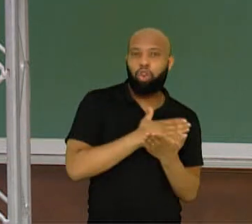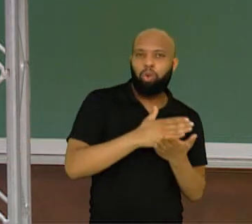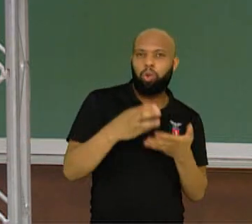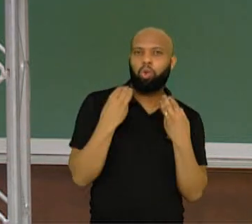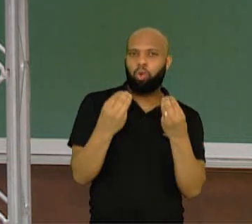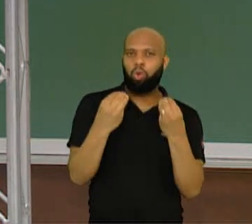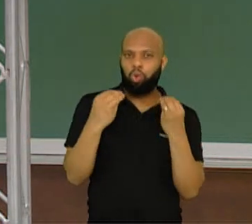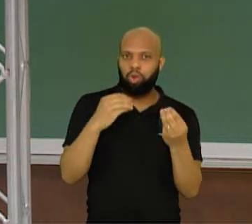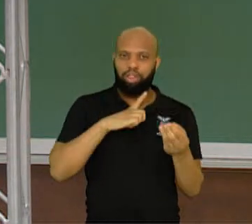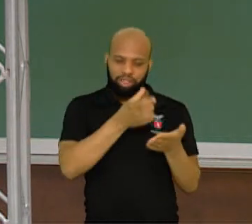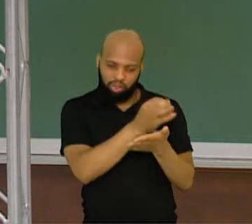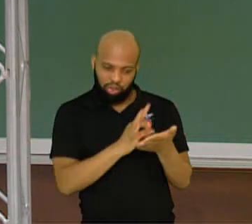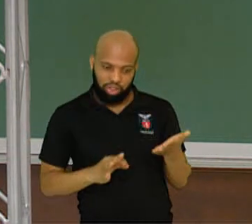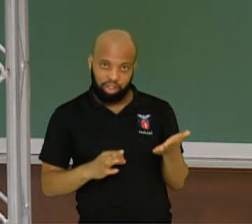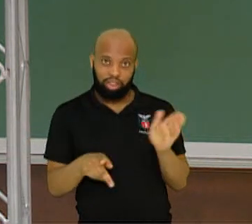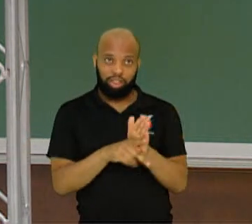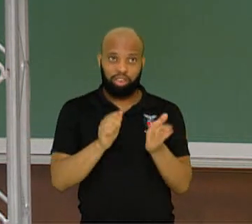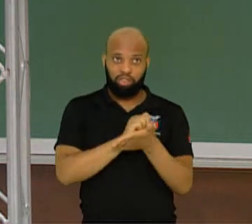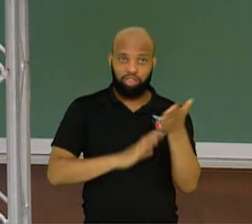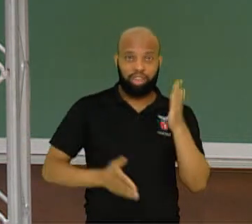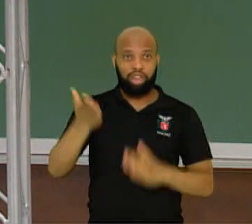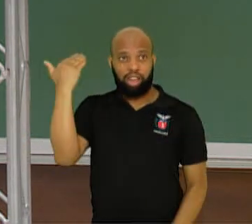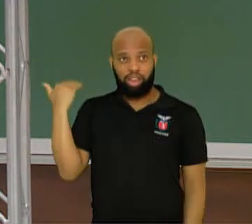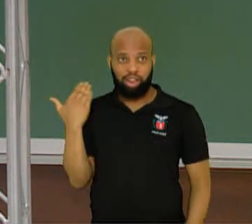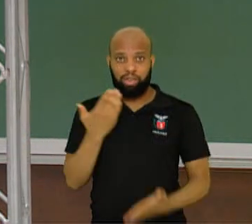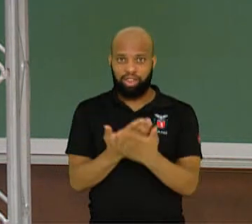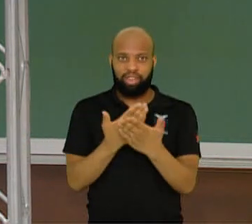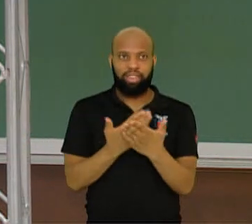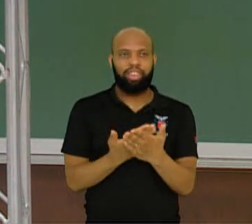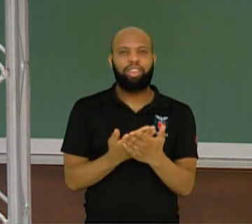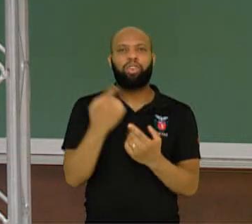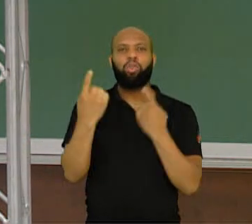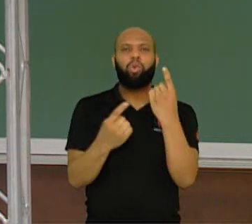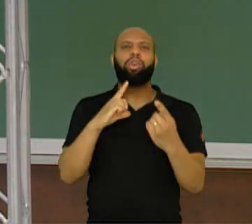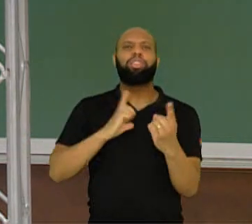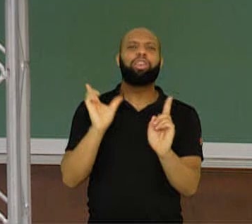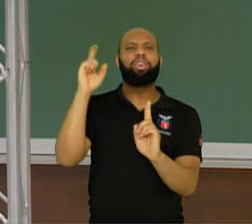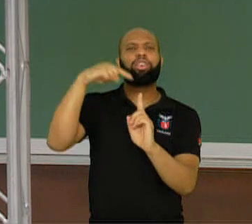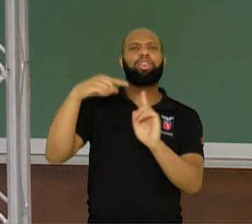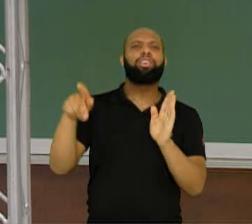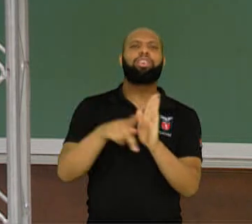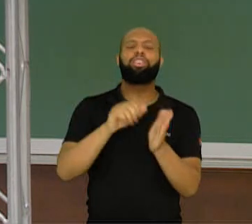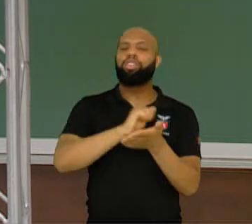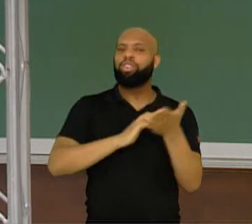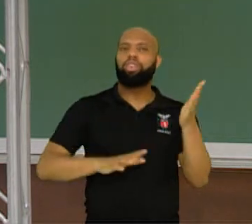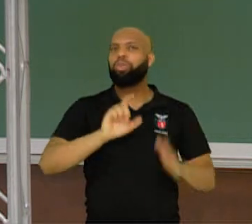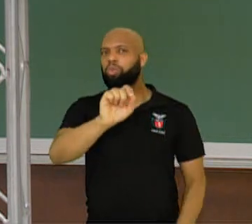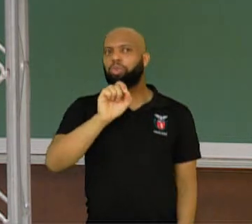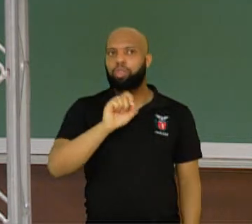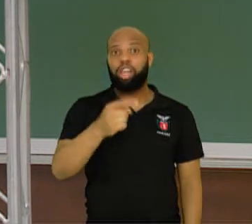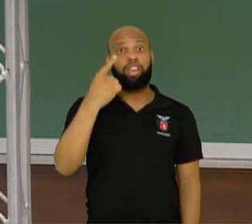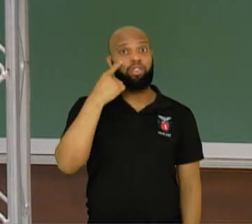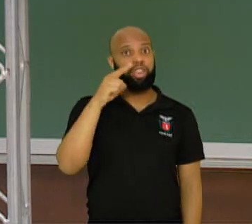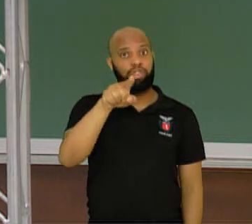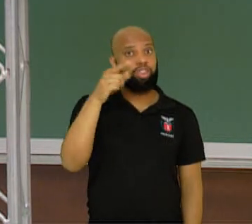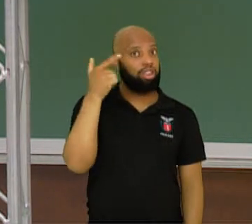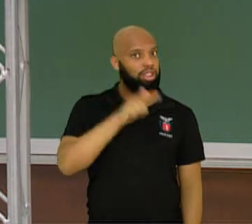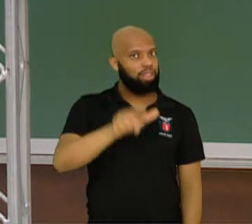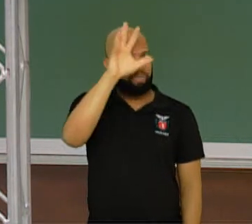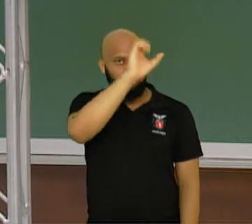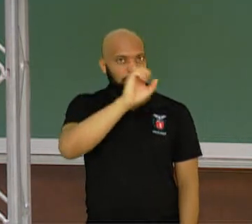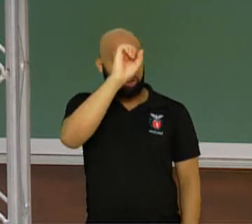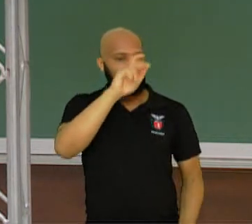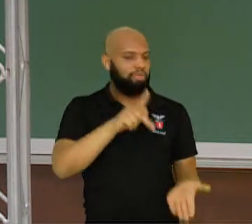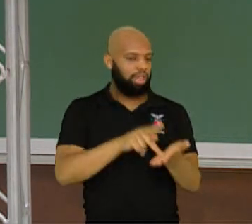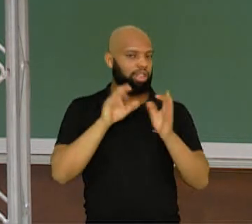quê? Correção de atividades da aula anterior. Qual é a função dessa atividade? Ver se vocês